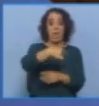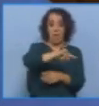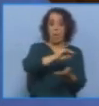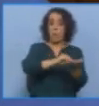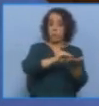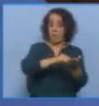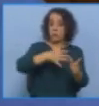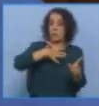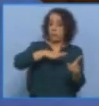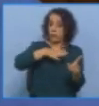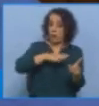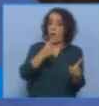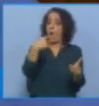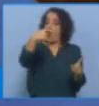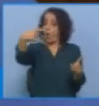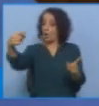há outros pobres.